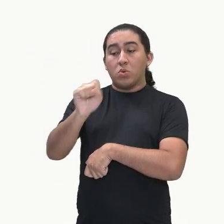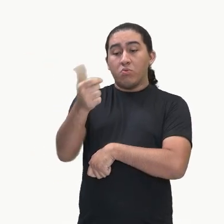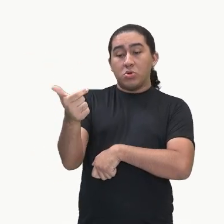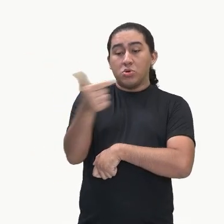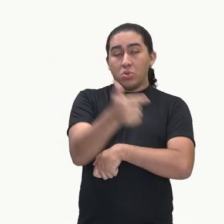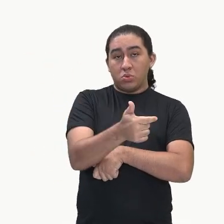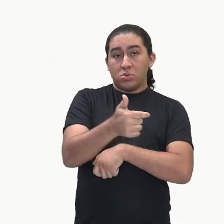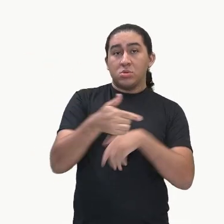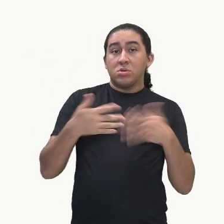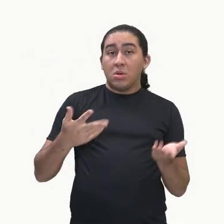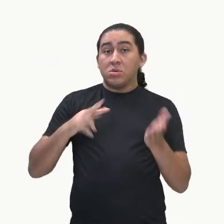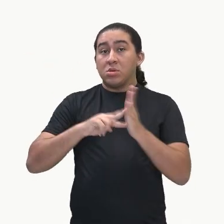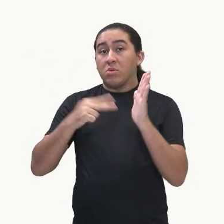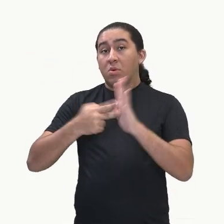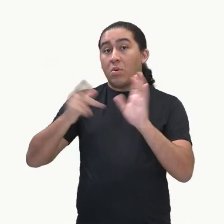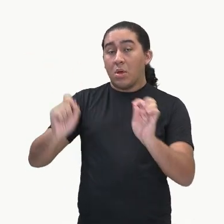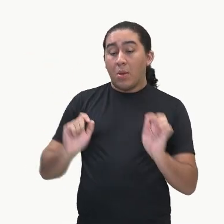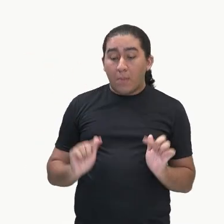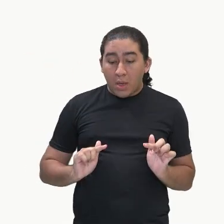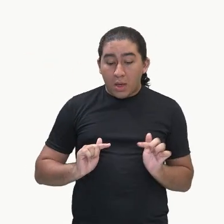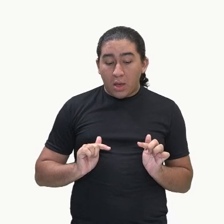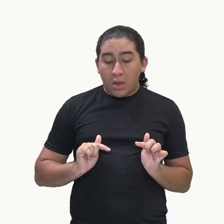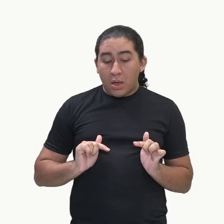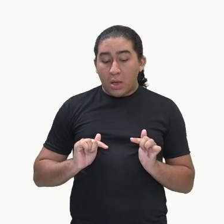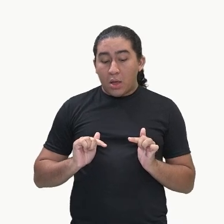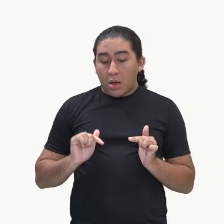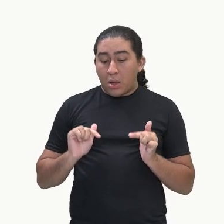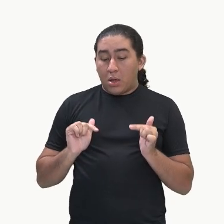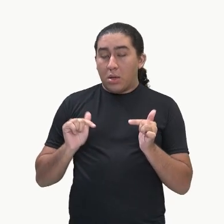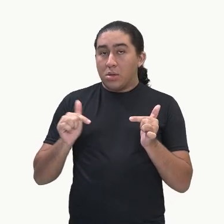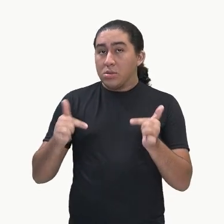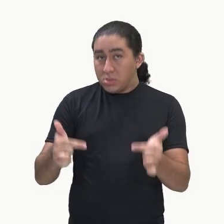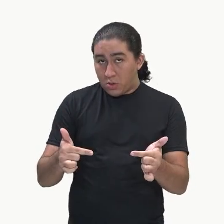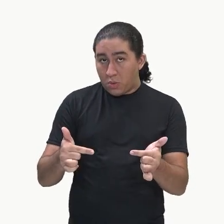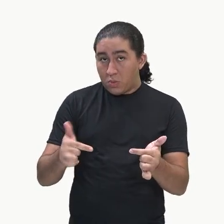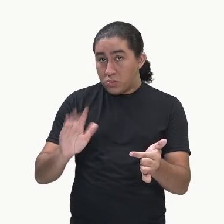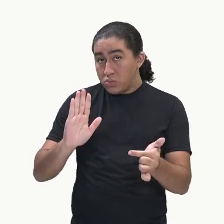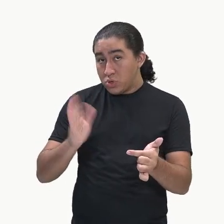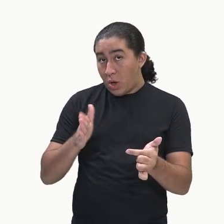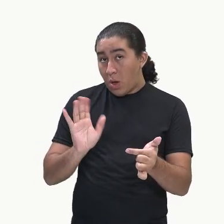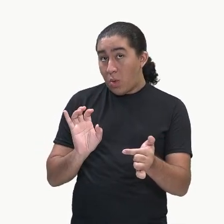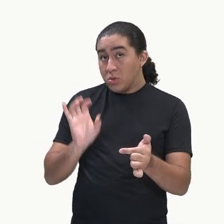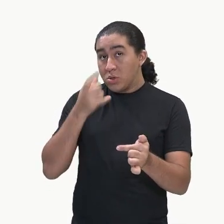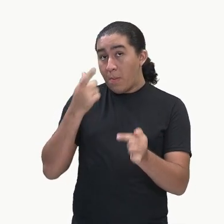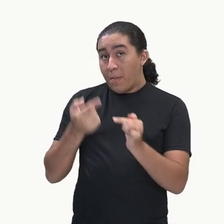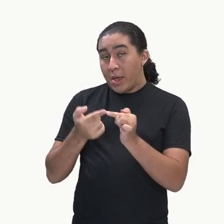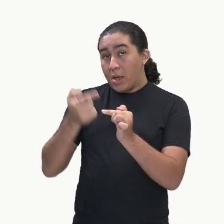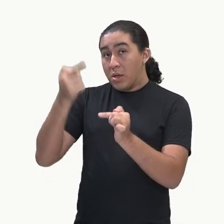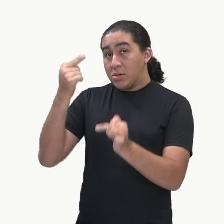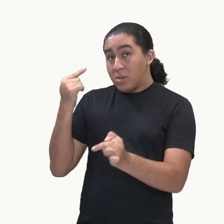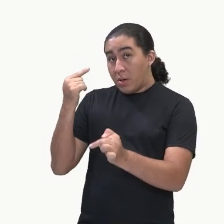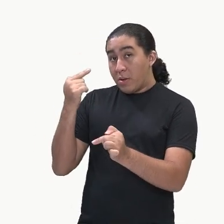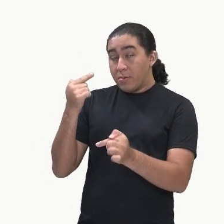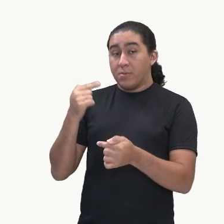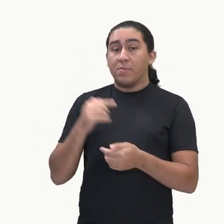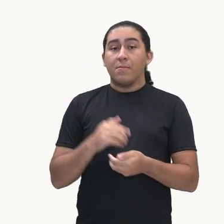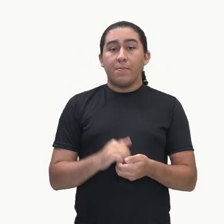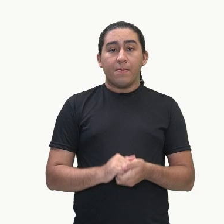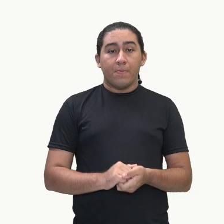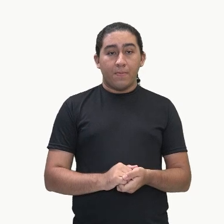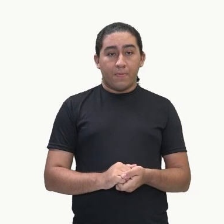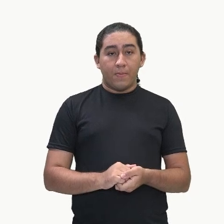1822. Então, é uma ação que já, aconteceu. Um trabalho do pintor